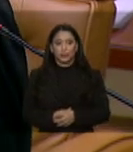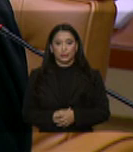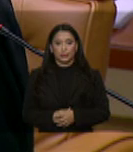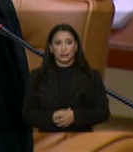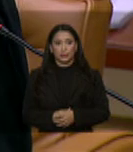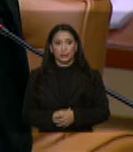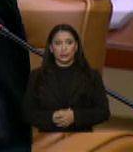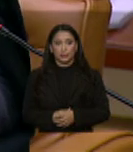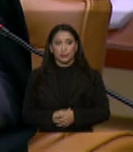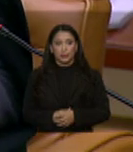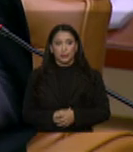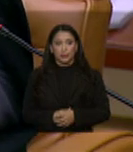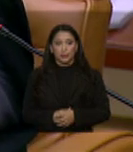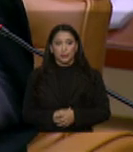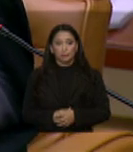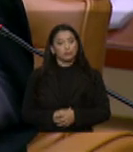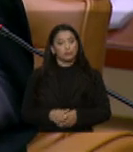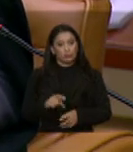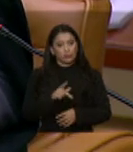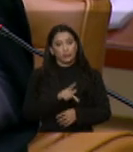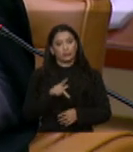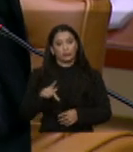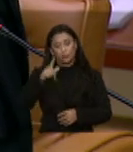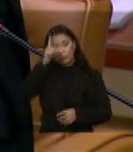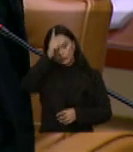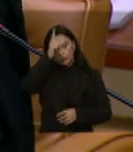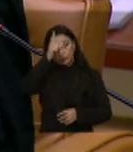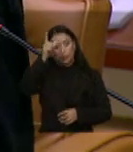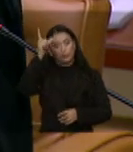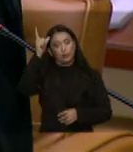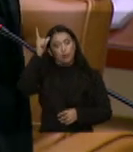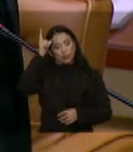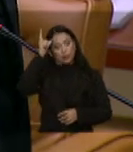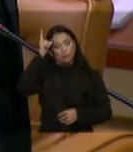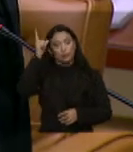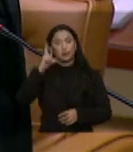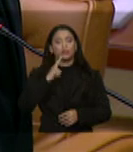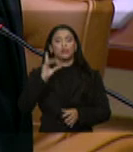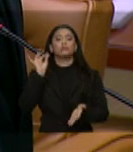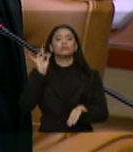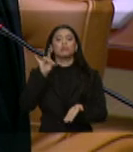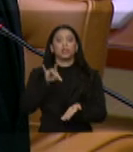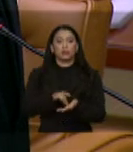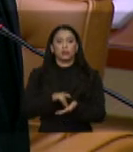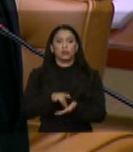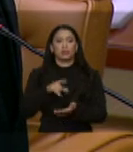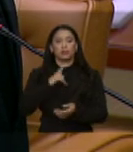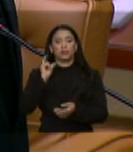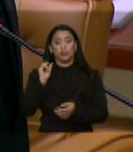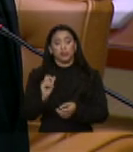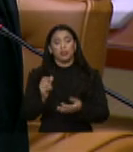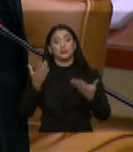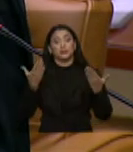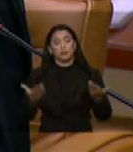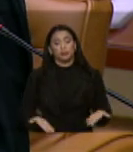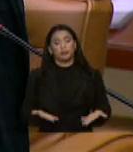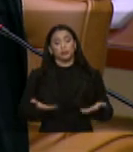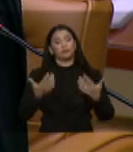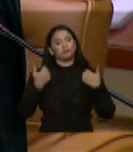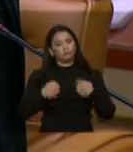isso toffoli nosso professor Ricardo Lewandowski essa questão da efetividade É importantíssima por isso é